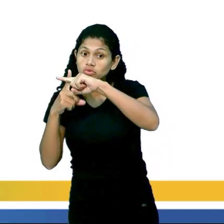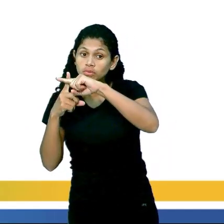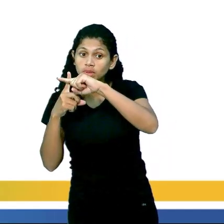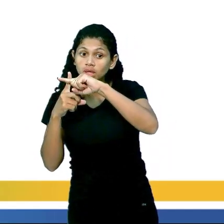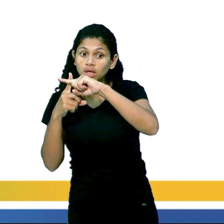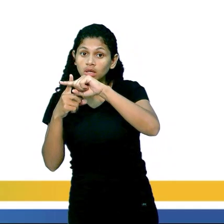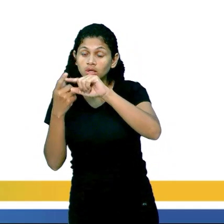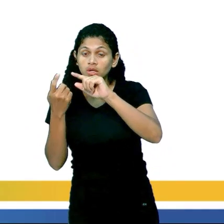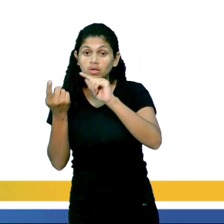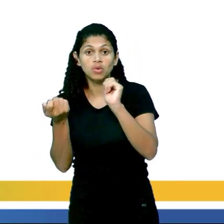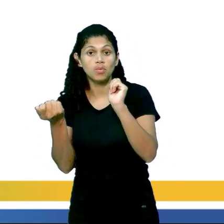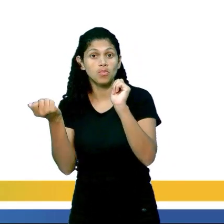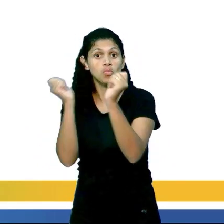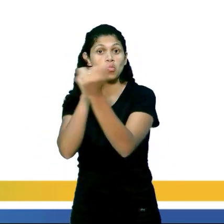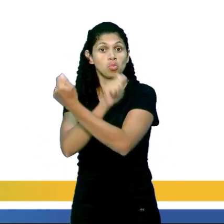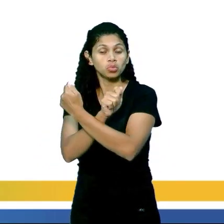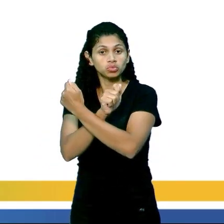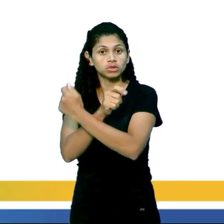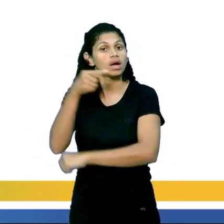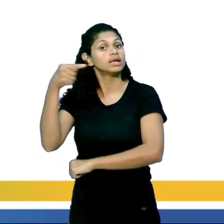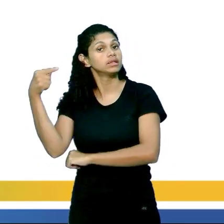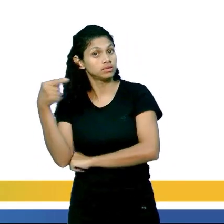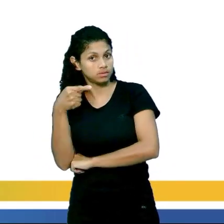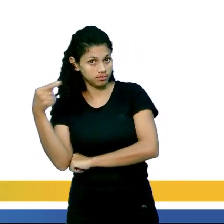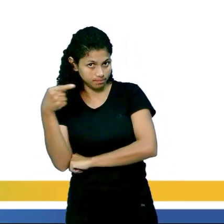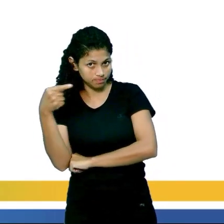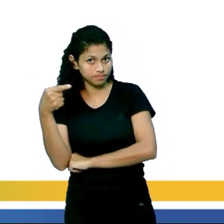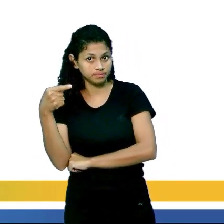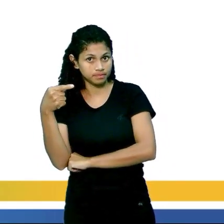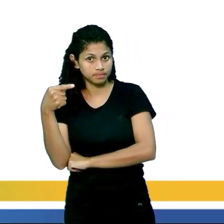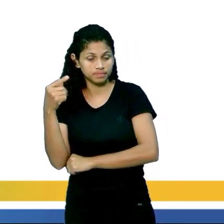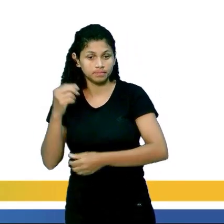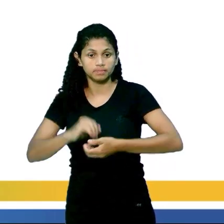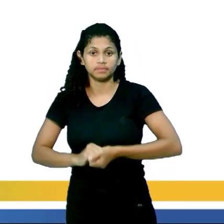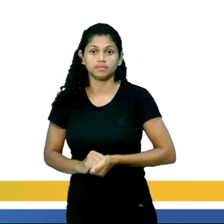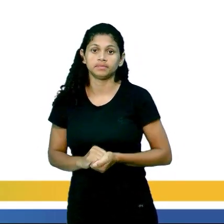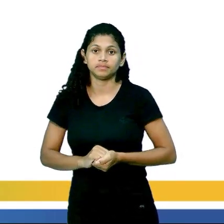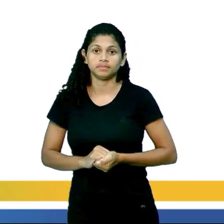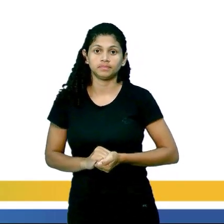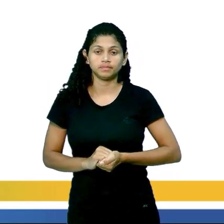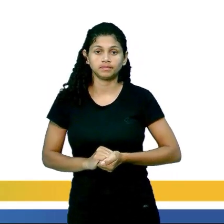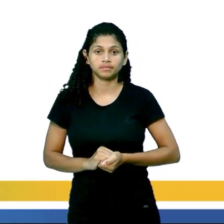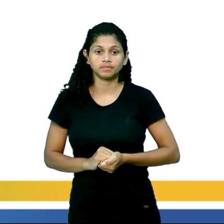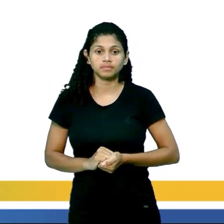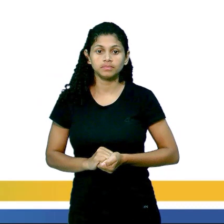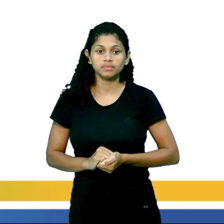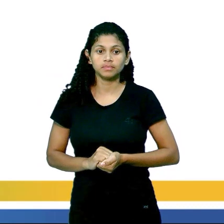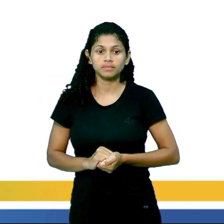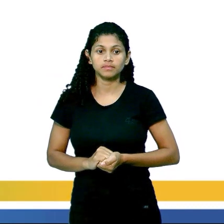para saber o valor que temos aí na soma.